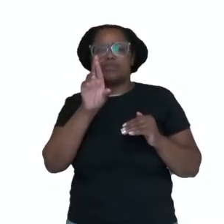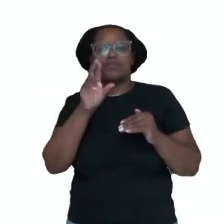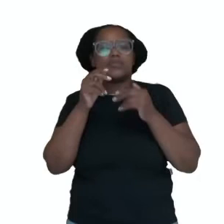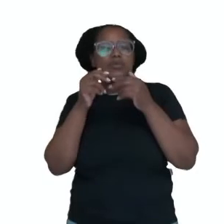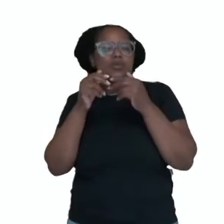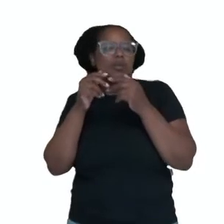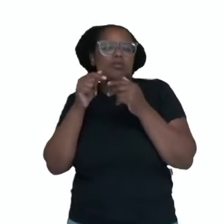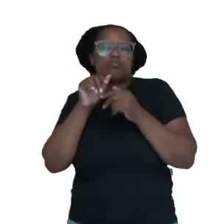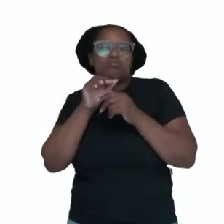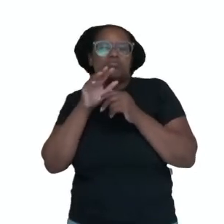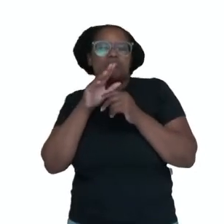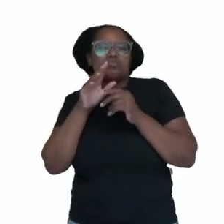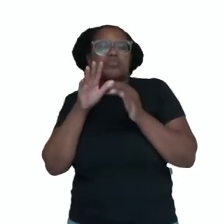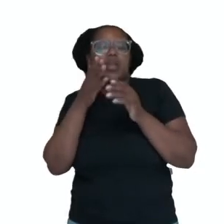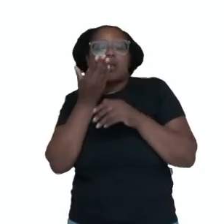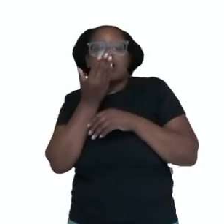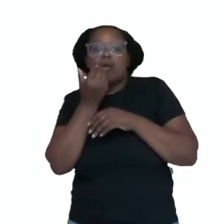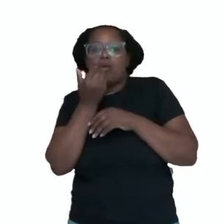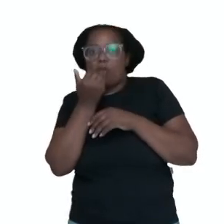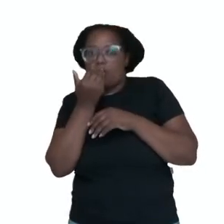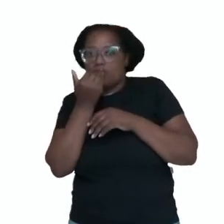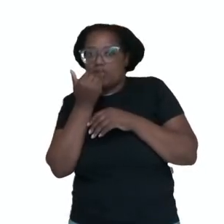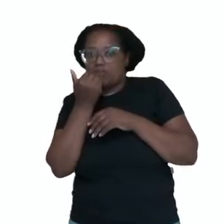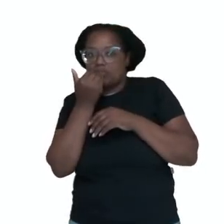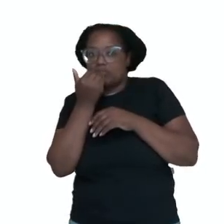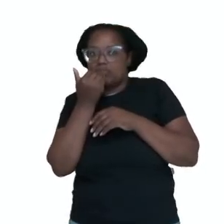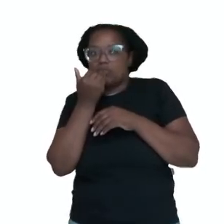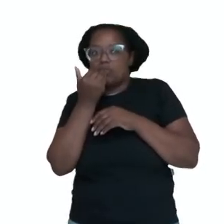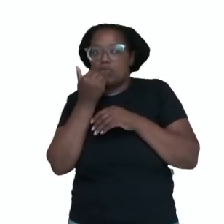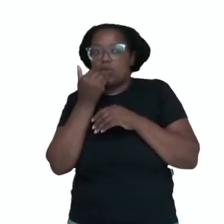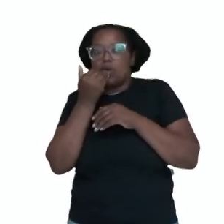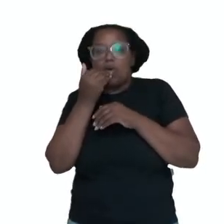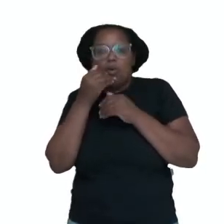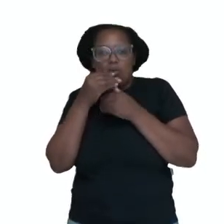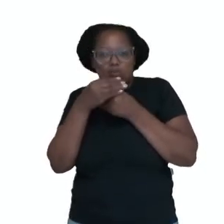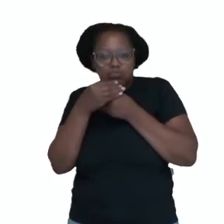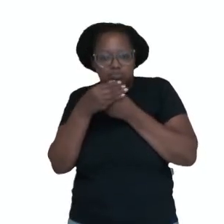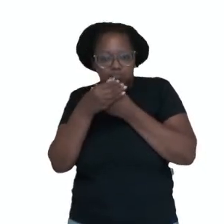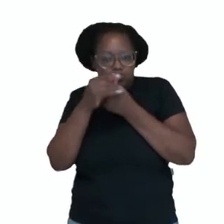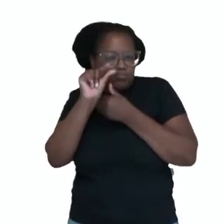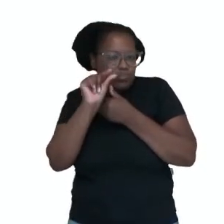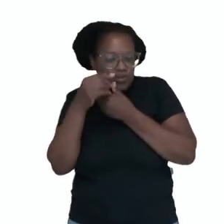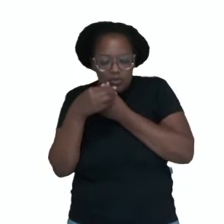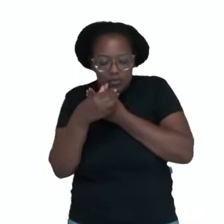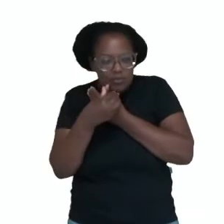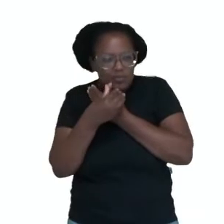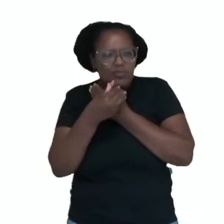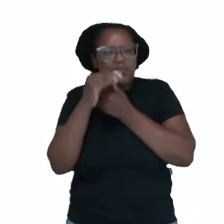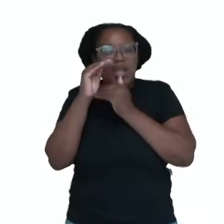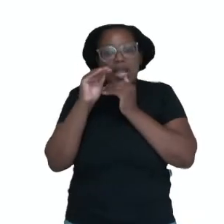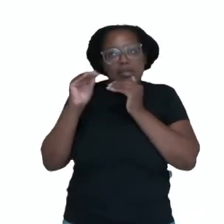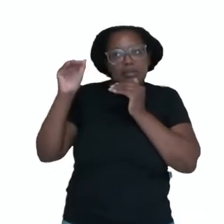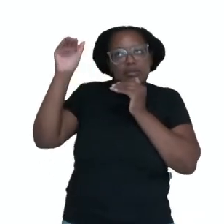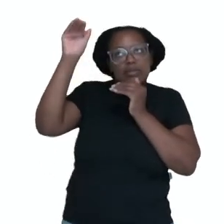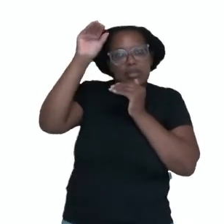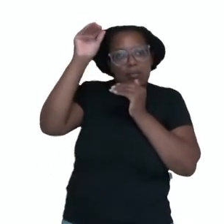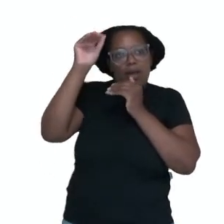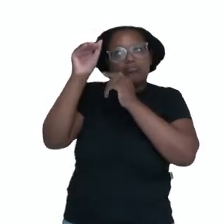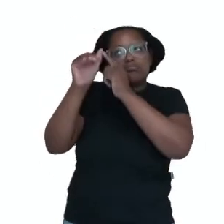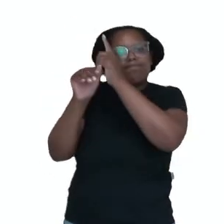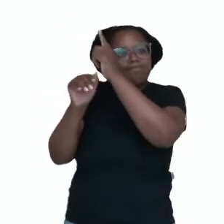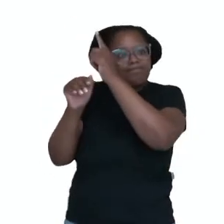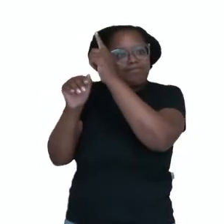o roedor come esse gafanhoto, consumidor secundário. E lá em cima, a setinha